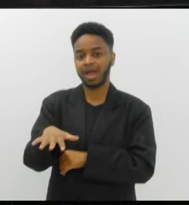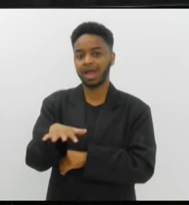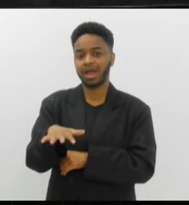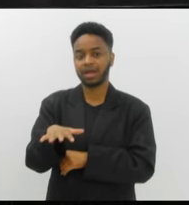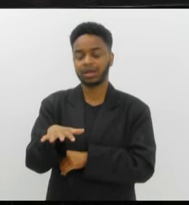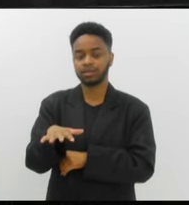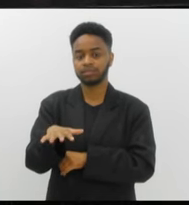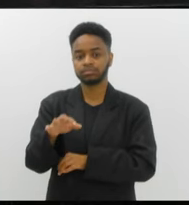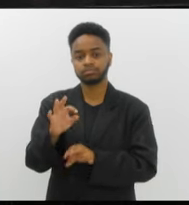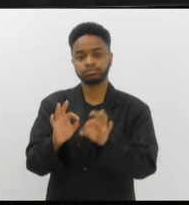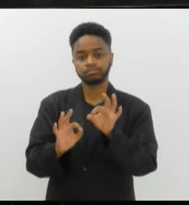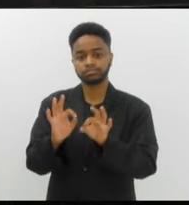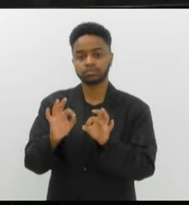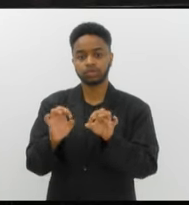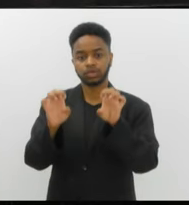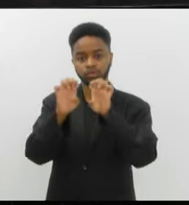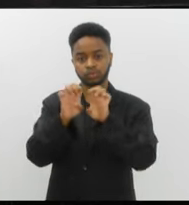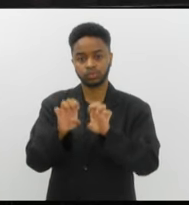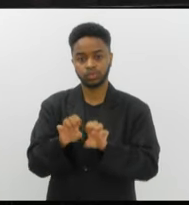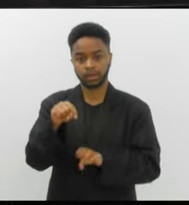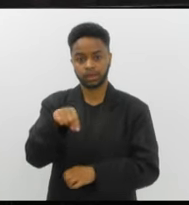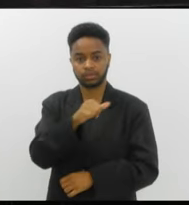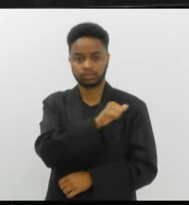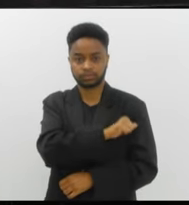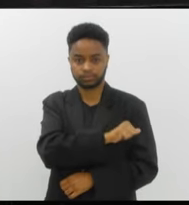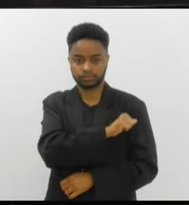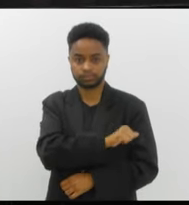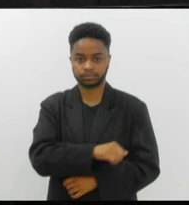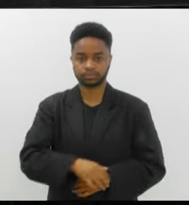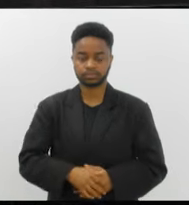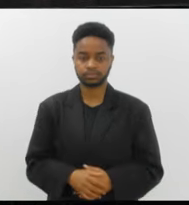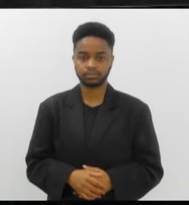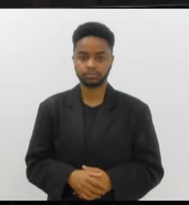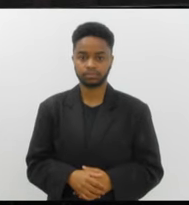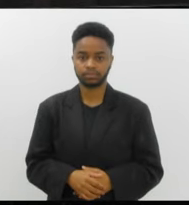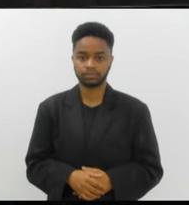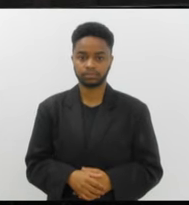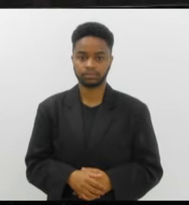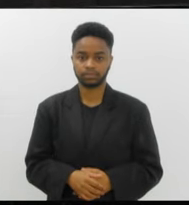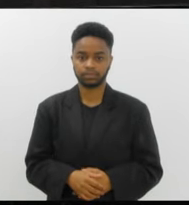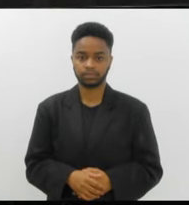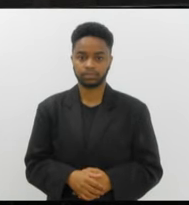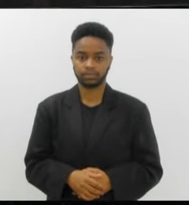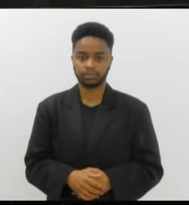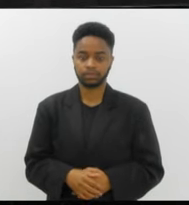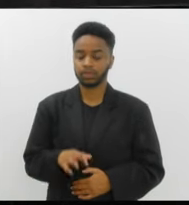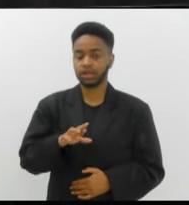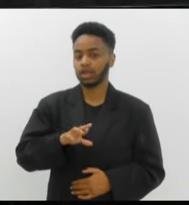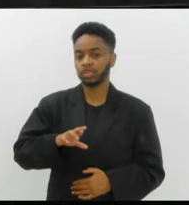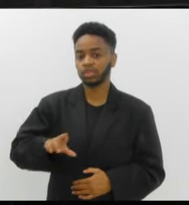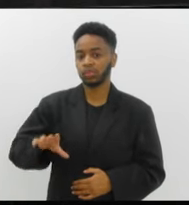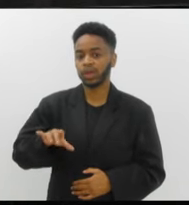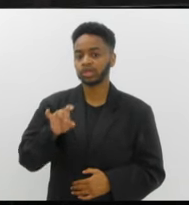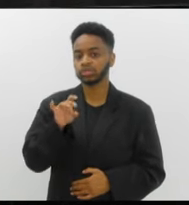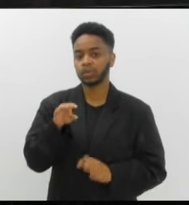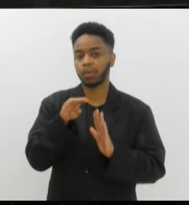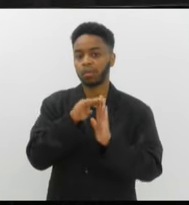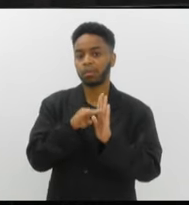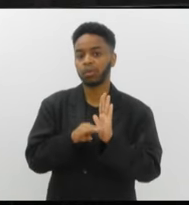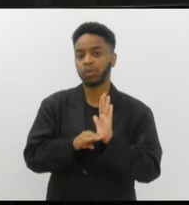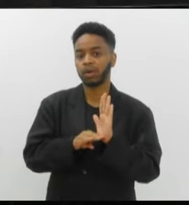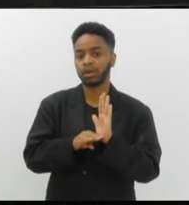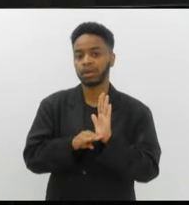estruturem o Estado do Rio de Janeiro e não em meros programas